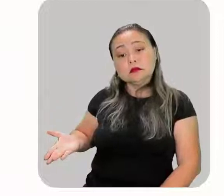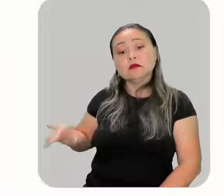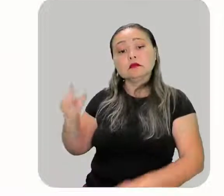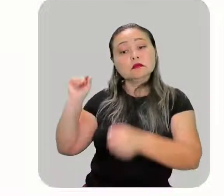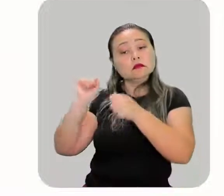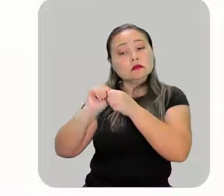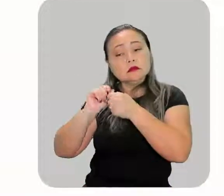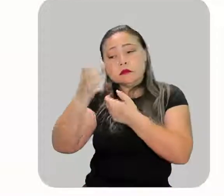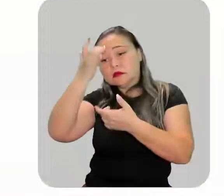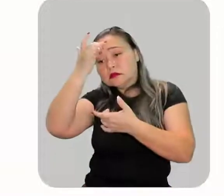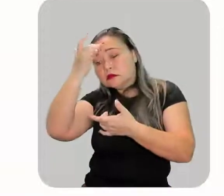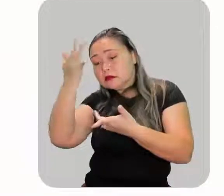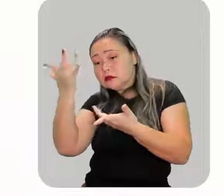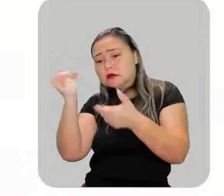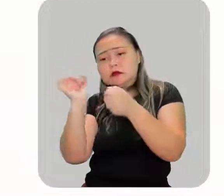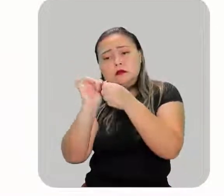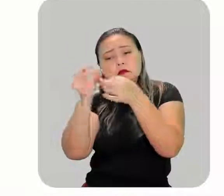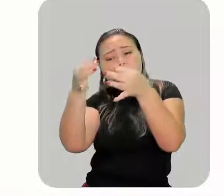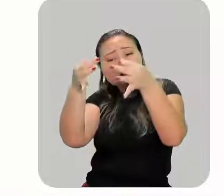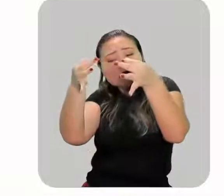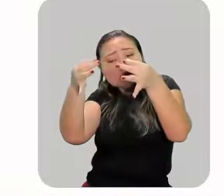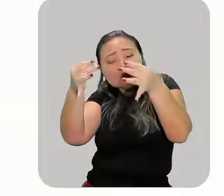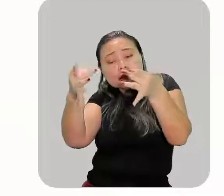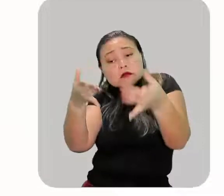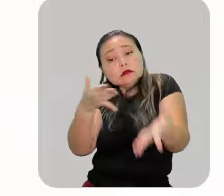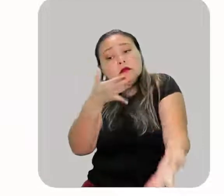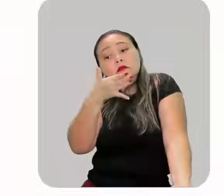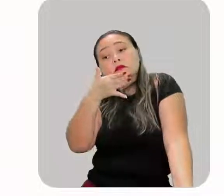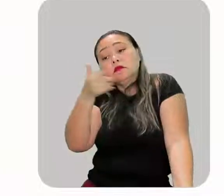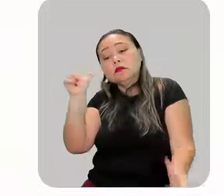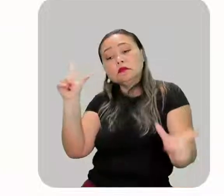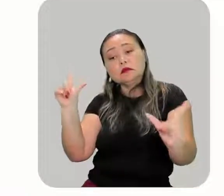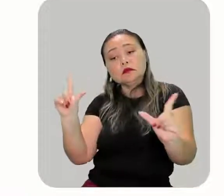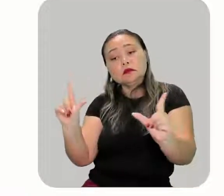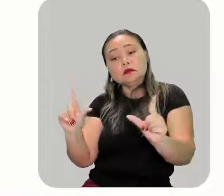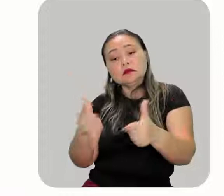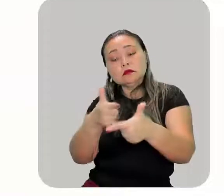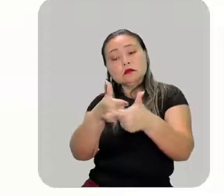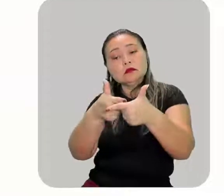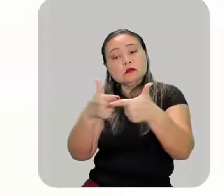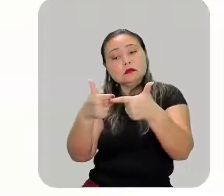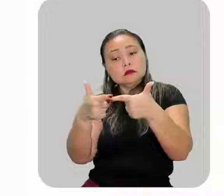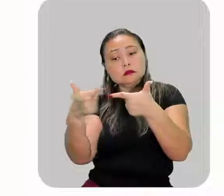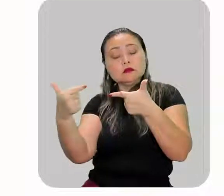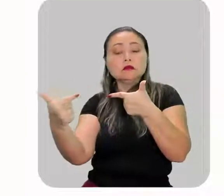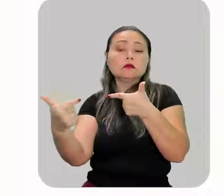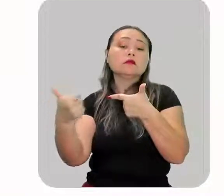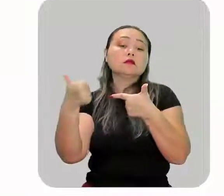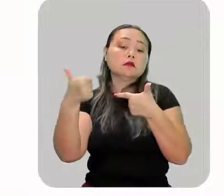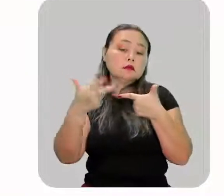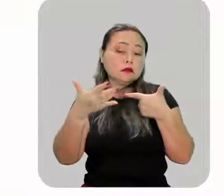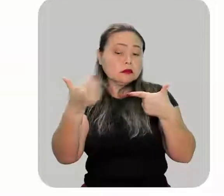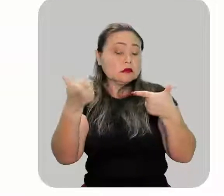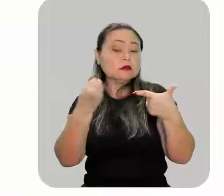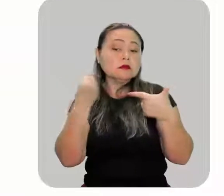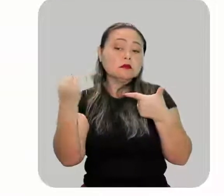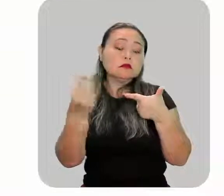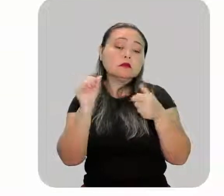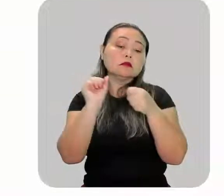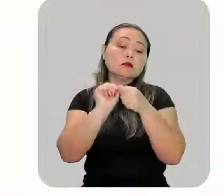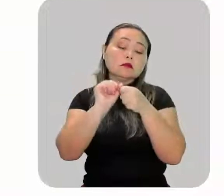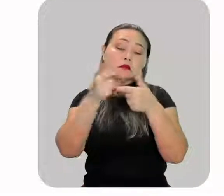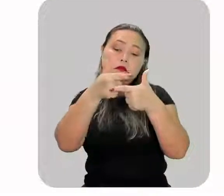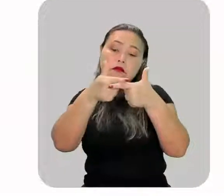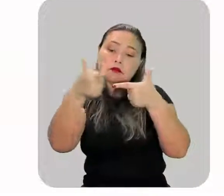fazer ela mais facinho, eu ainda faço um detalhe aqui, né? Melhor ainda, né? Vamos dividir ela por 2? Vamos. Como é que ela vai ficar?